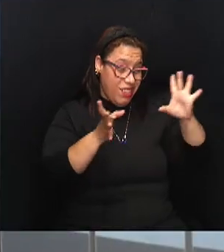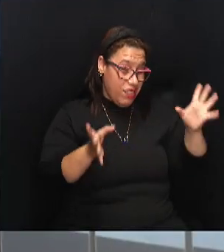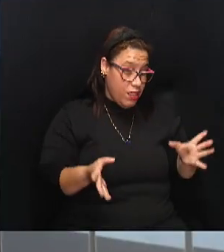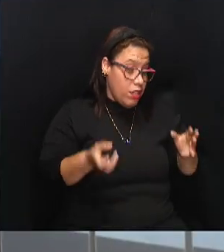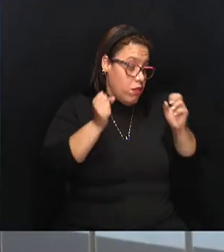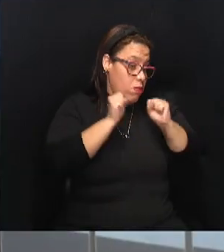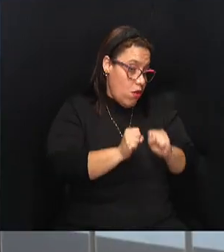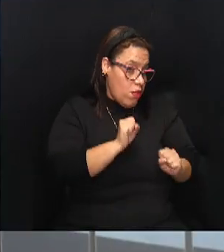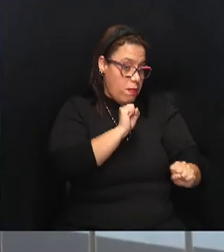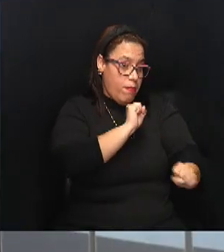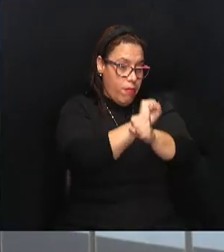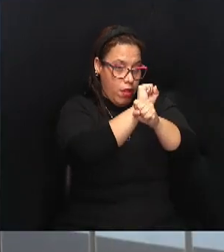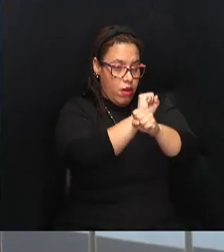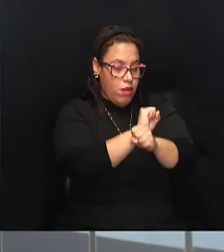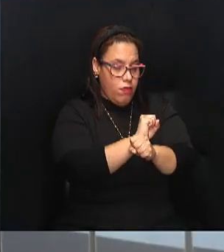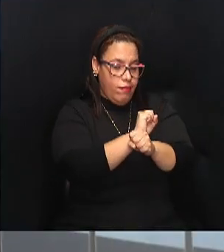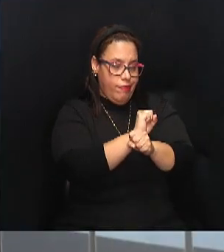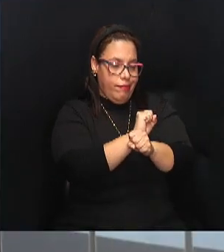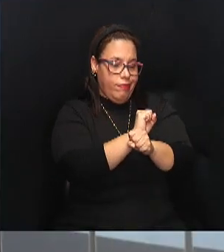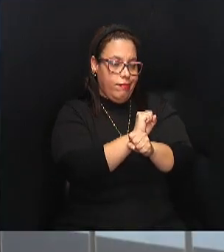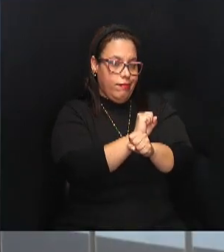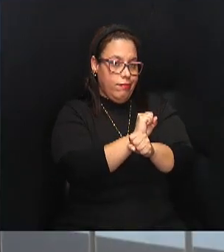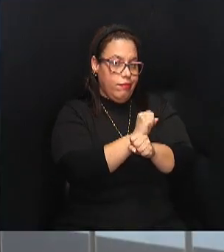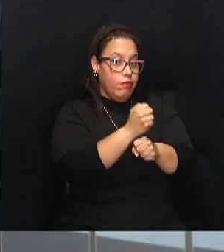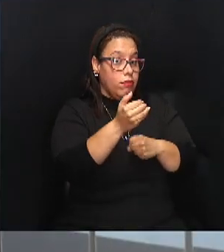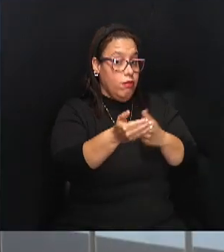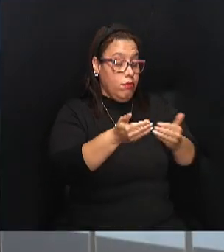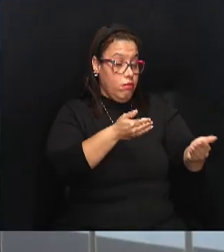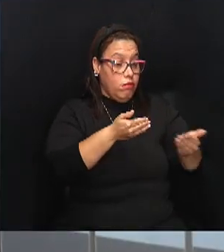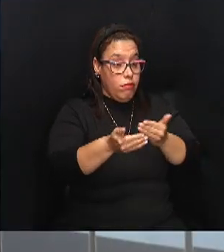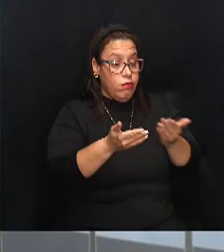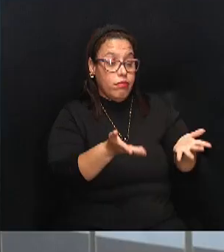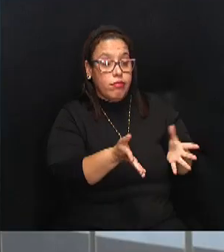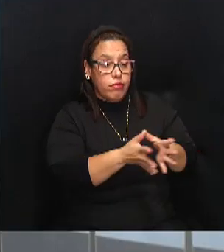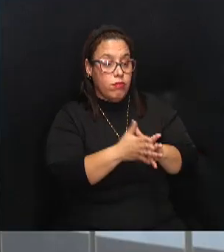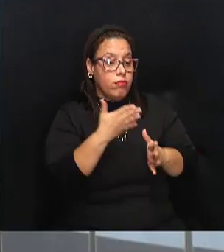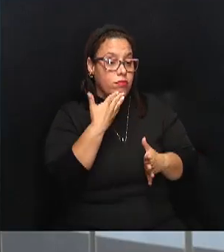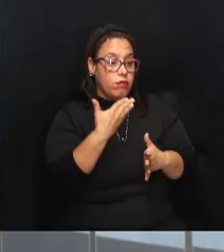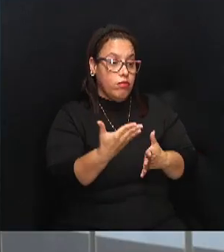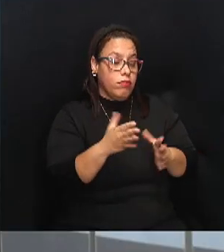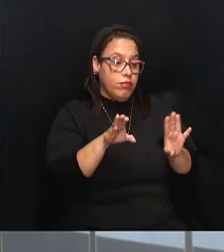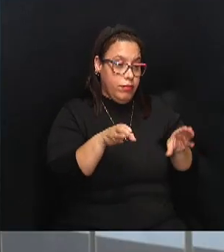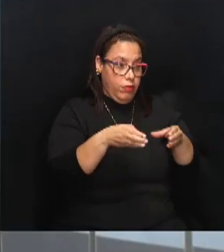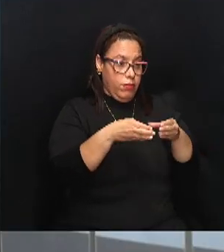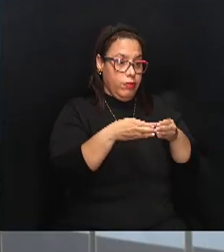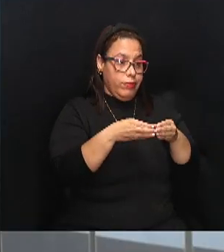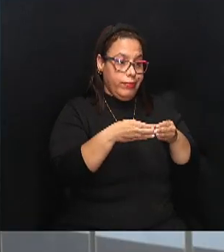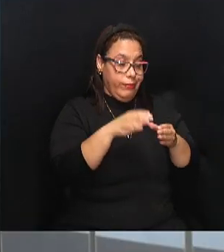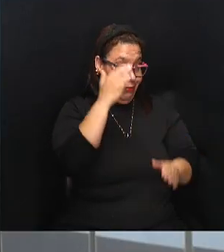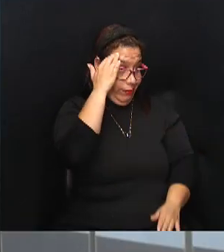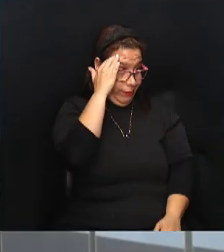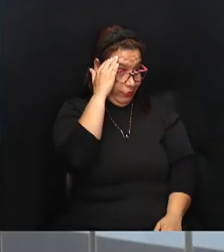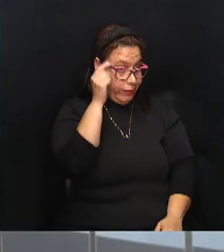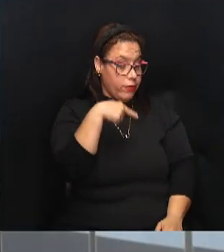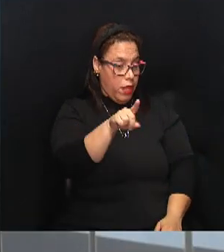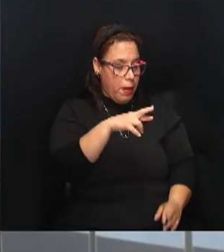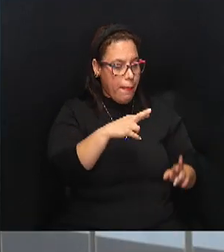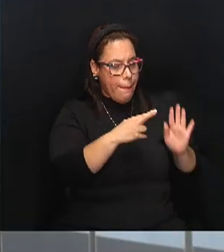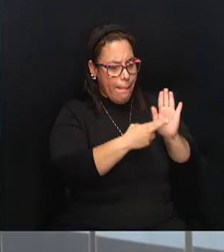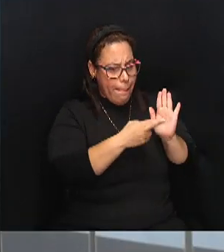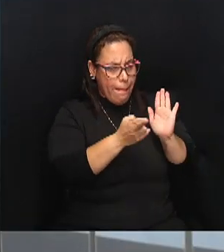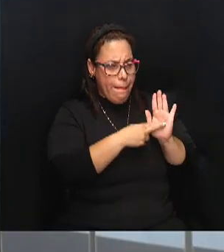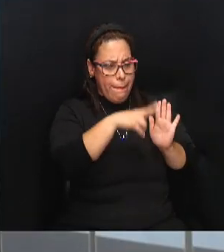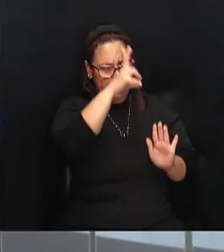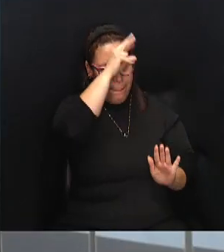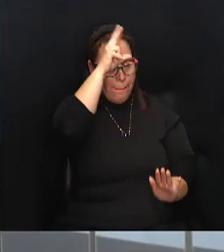pode inibir e de acordo com a demanda que vai ser feita por essa comissão. Então, vai um representante da